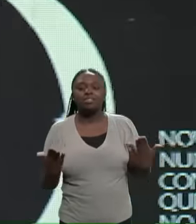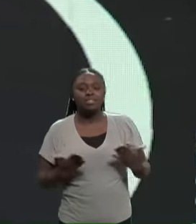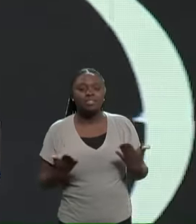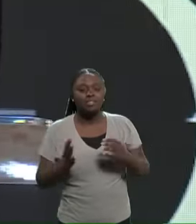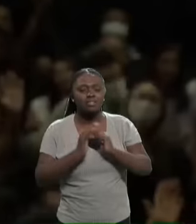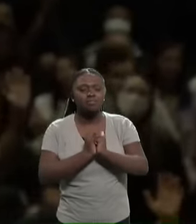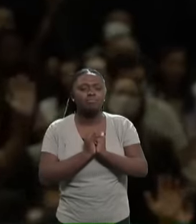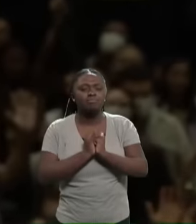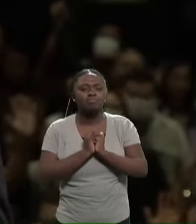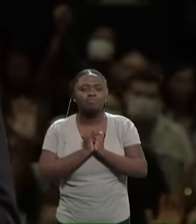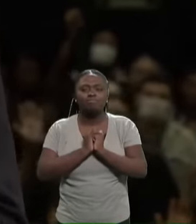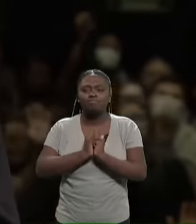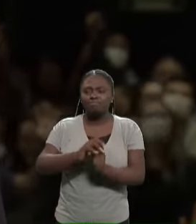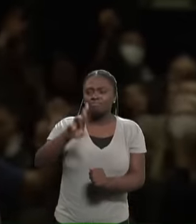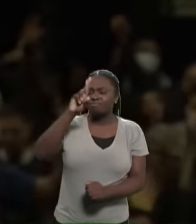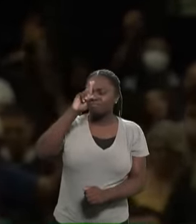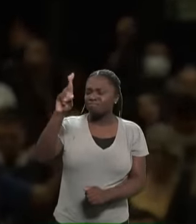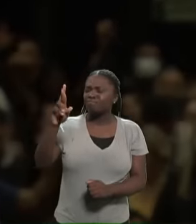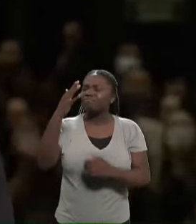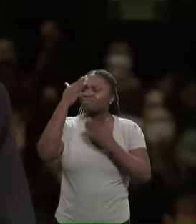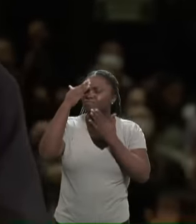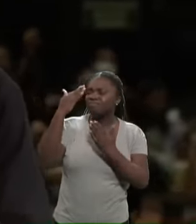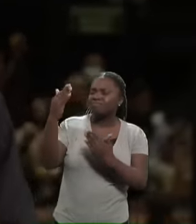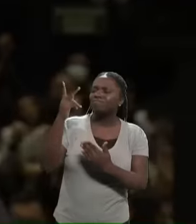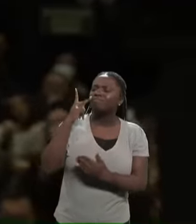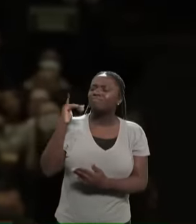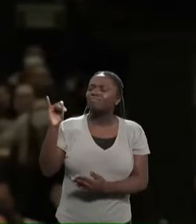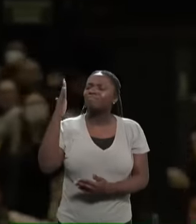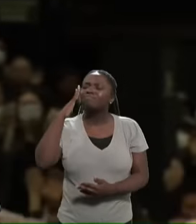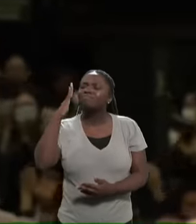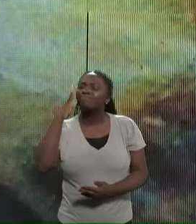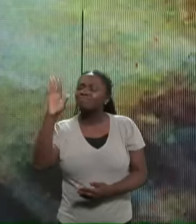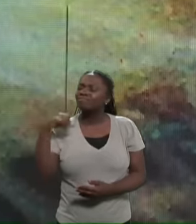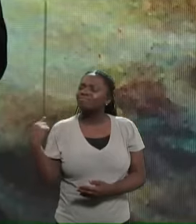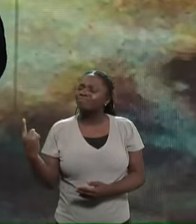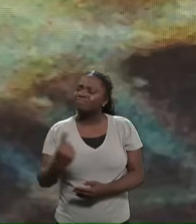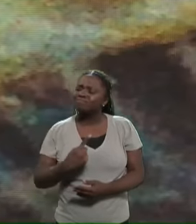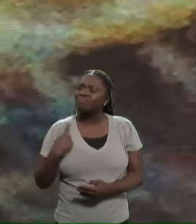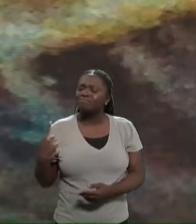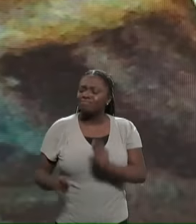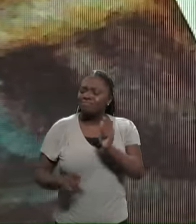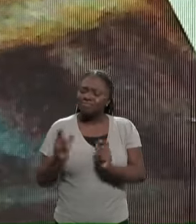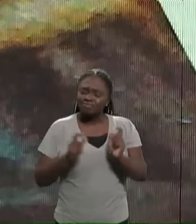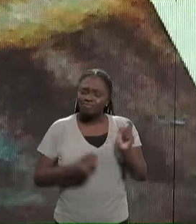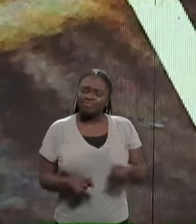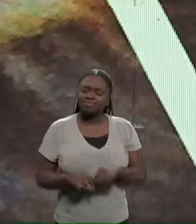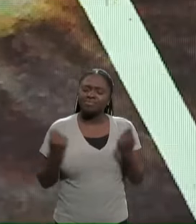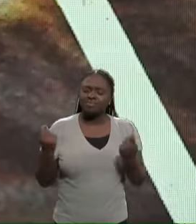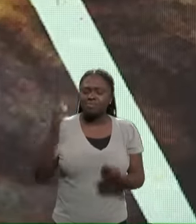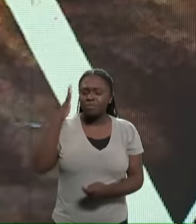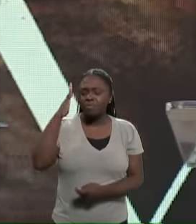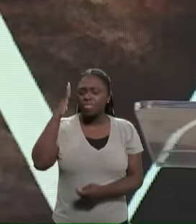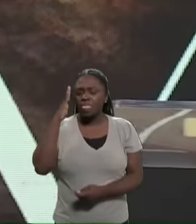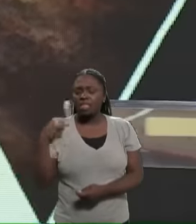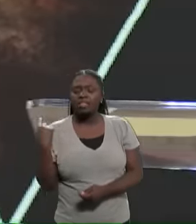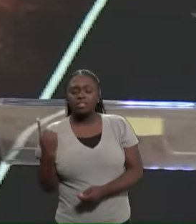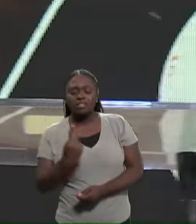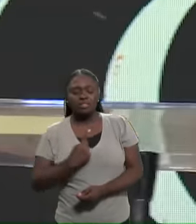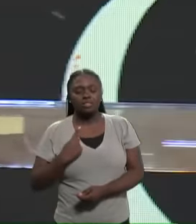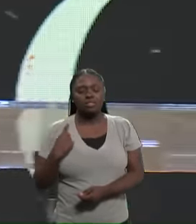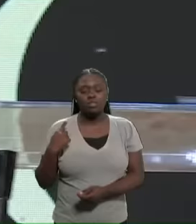Senhor, nos apresentamos agradecidos, Pai. Sabemos que não somos os improváveis. Sabemos, Senhor, que não cumprimos